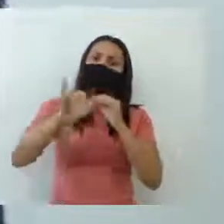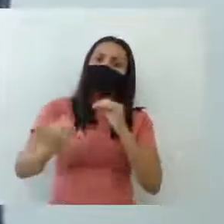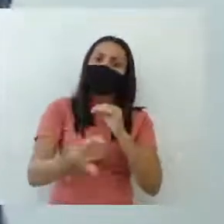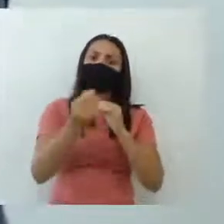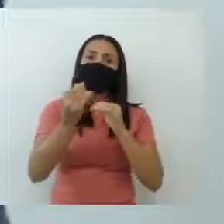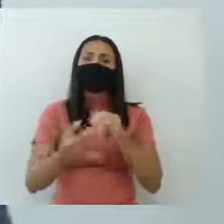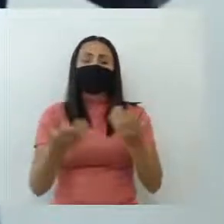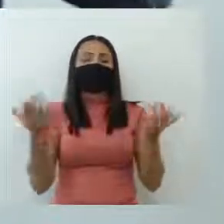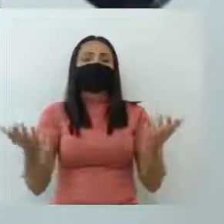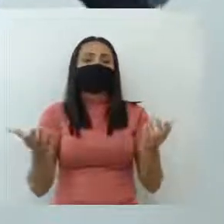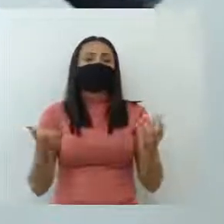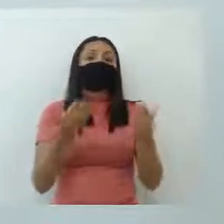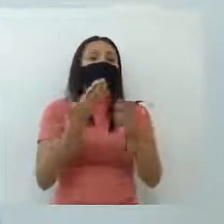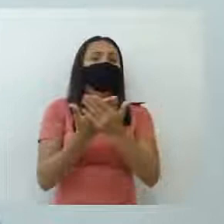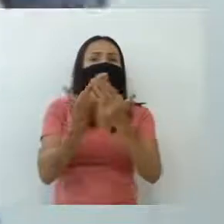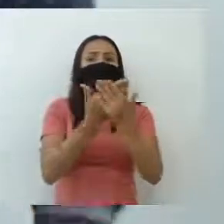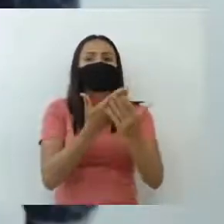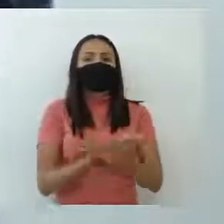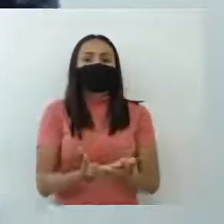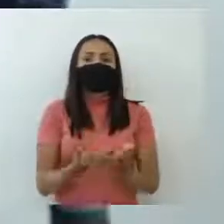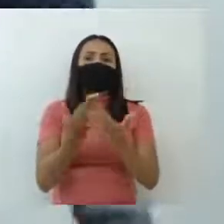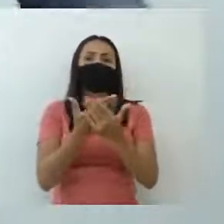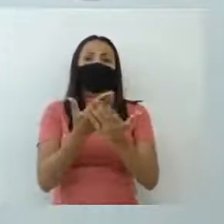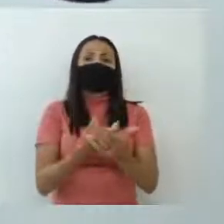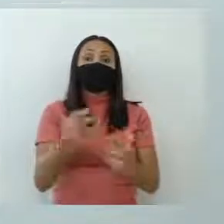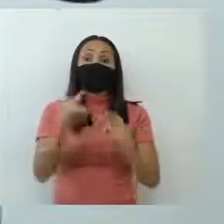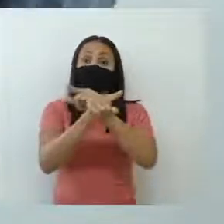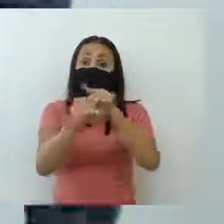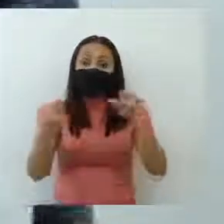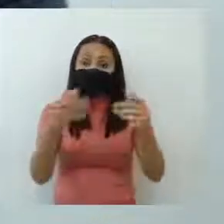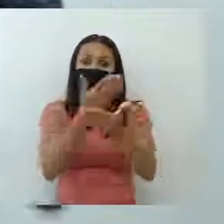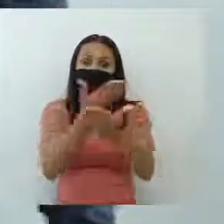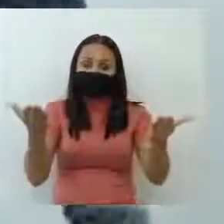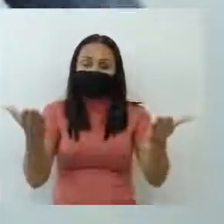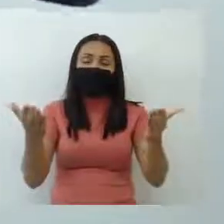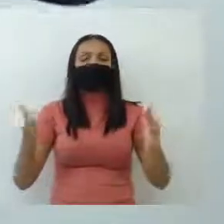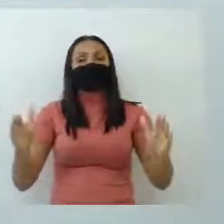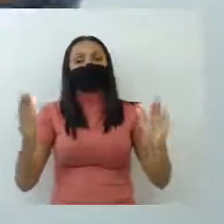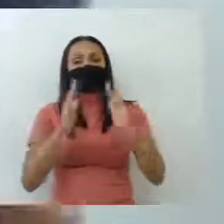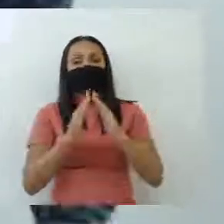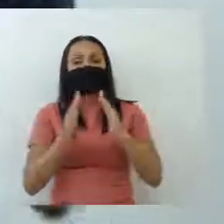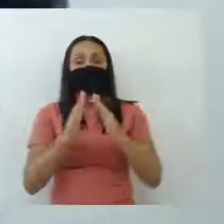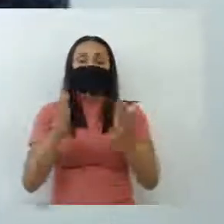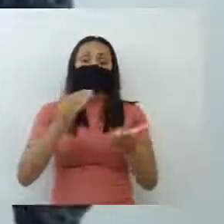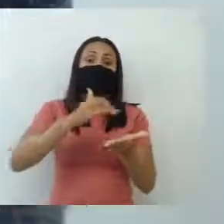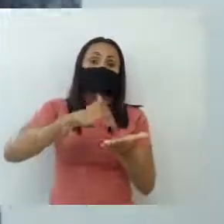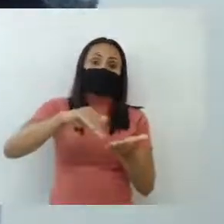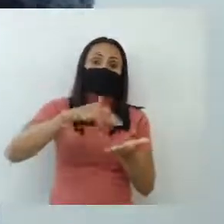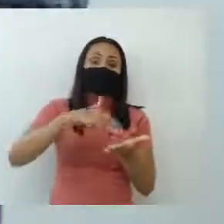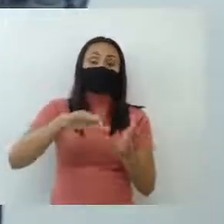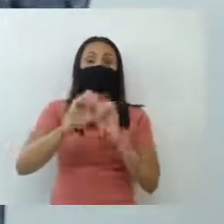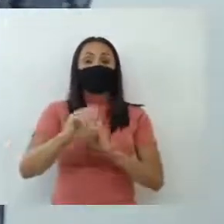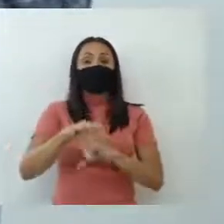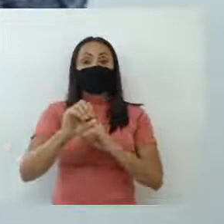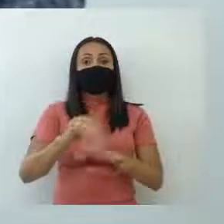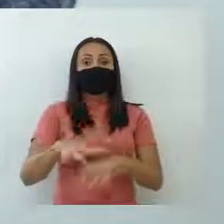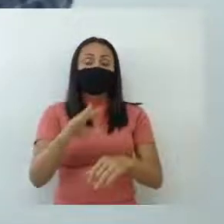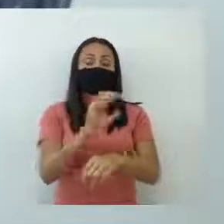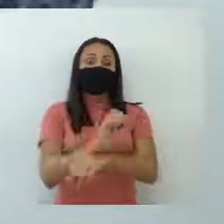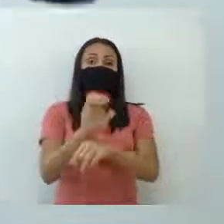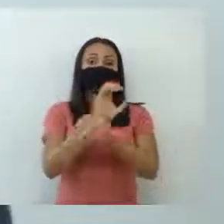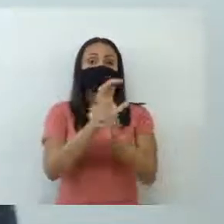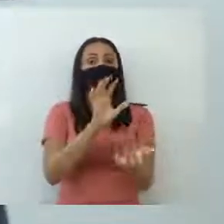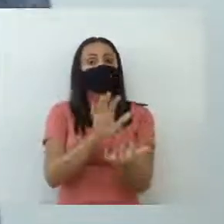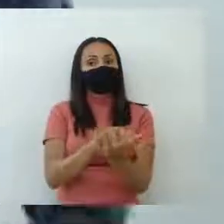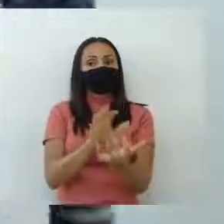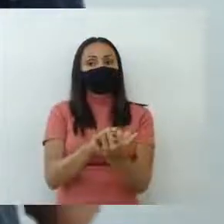aula foi feita para você. Não é isso? Está em casa aí pela Secretaria de Educação do Estado de Pernambuco,